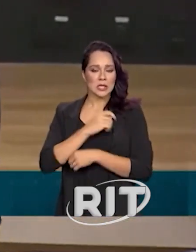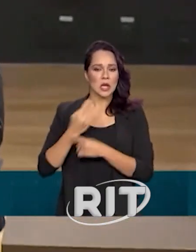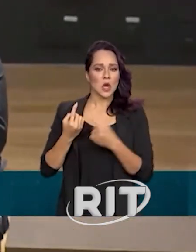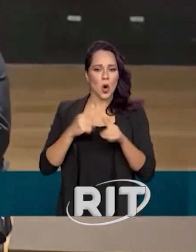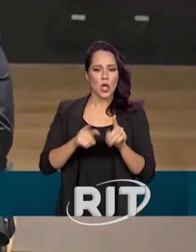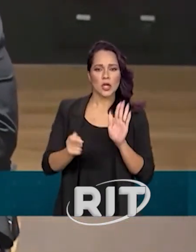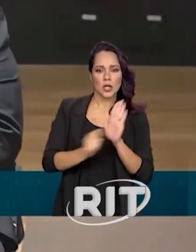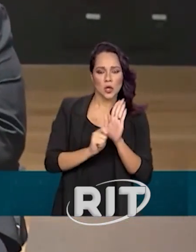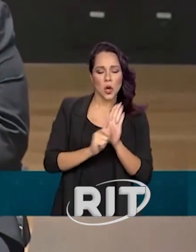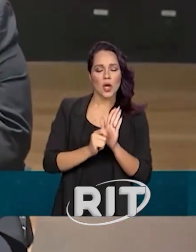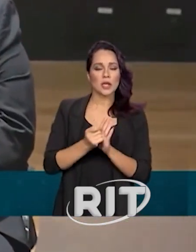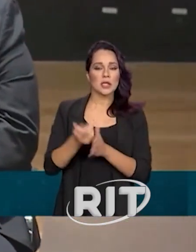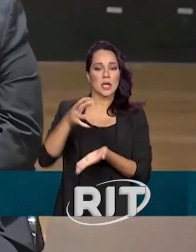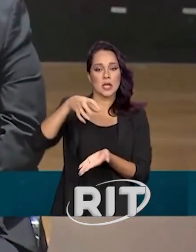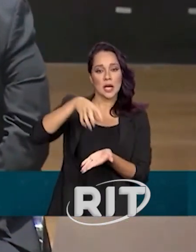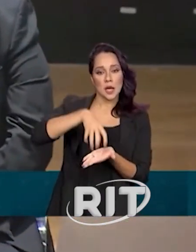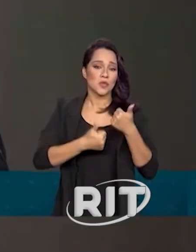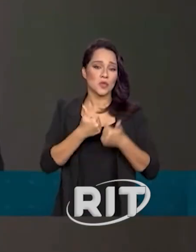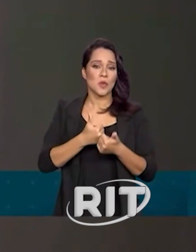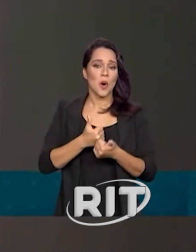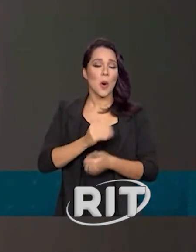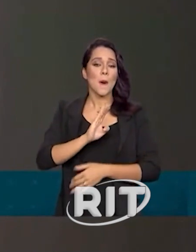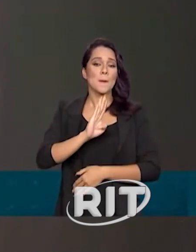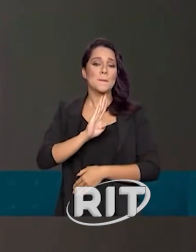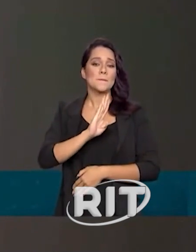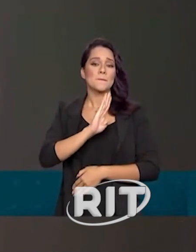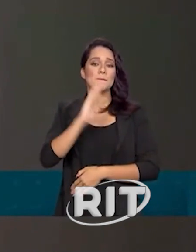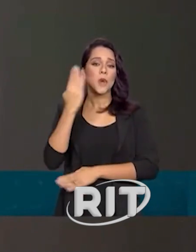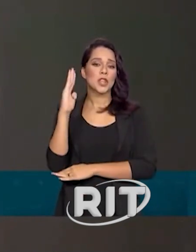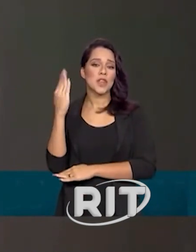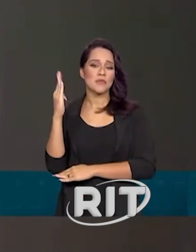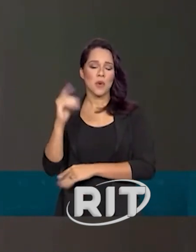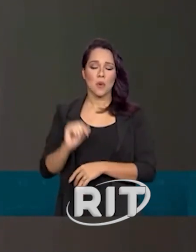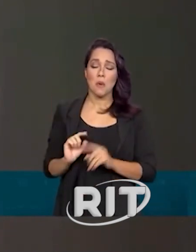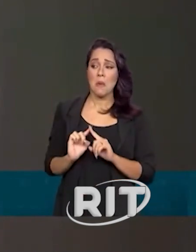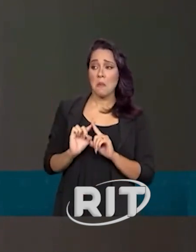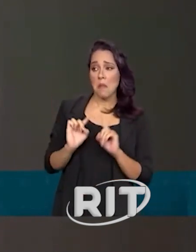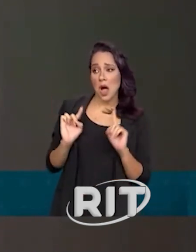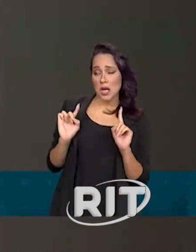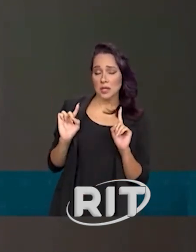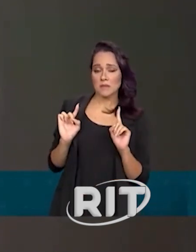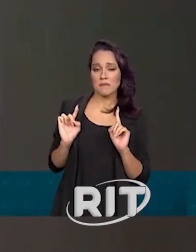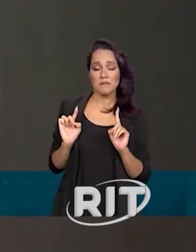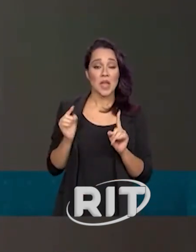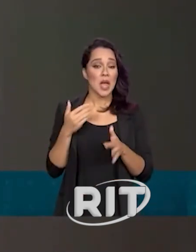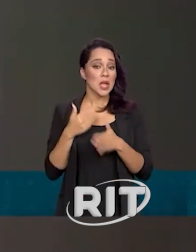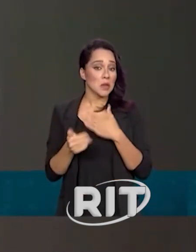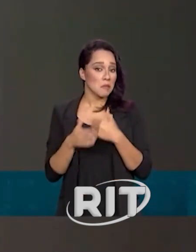todos os responsáveis serão punidos e que a intolerância é inadmissível